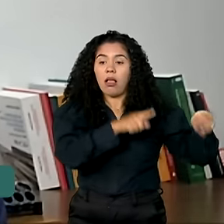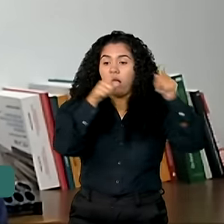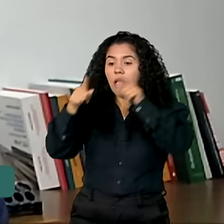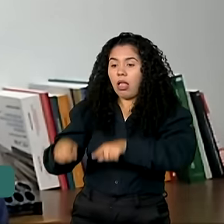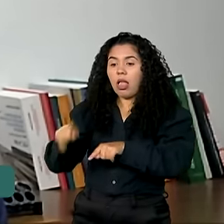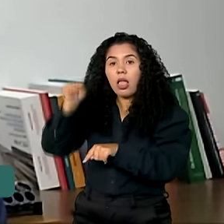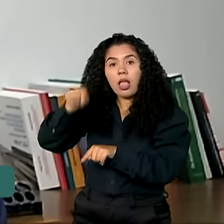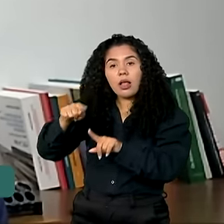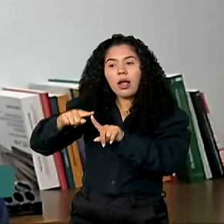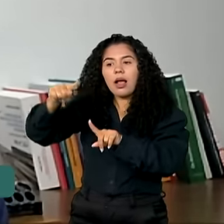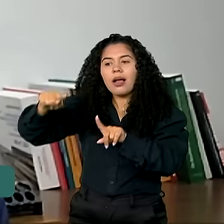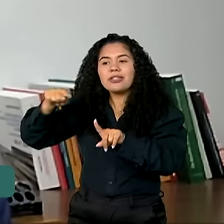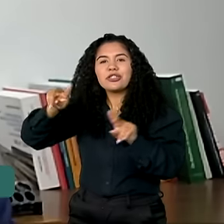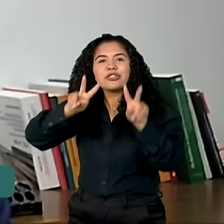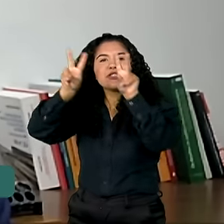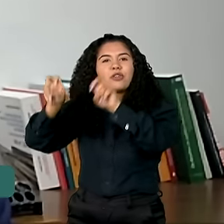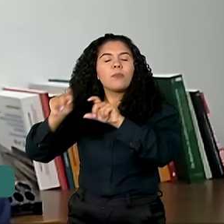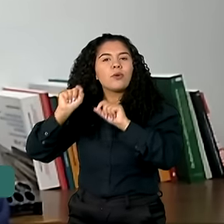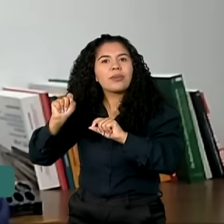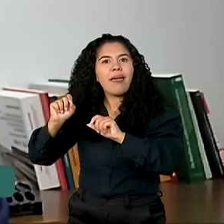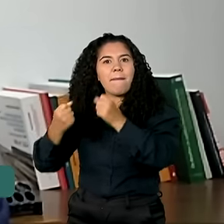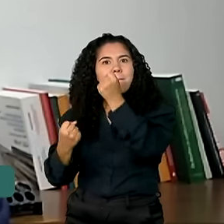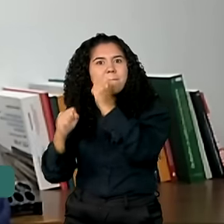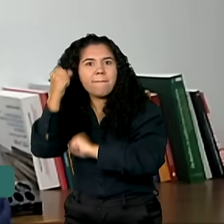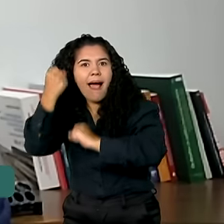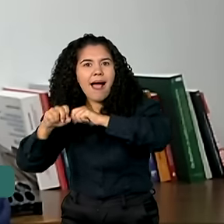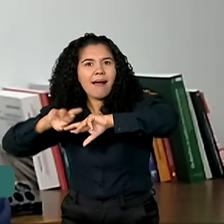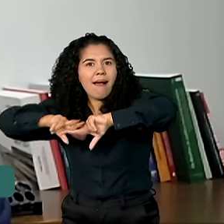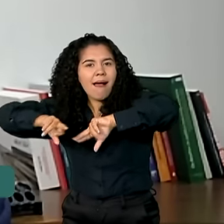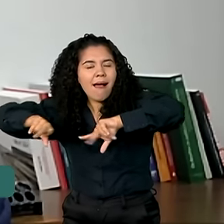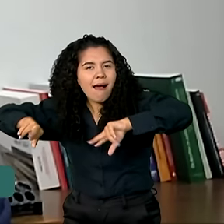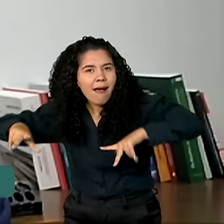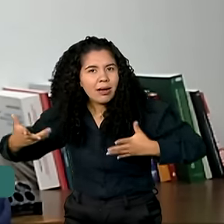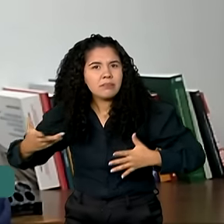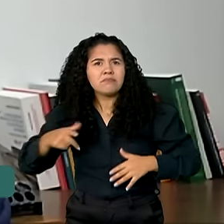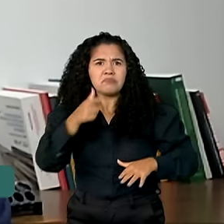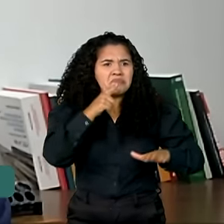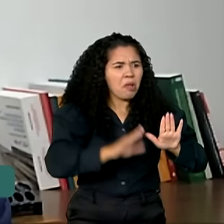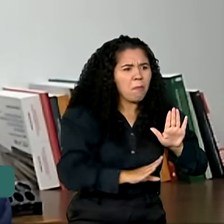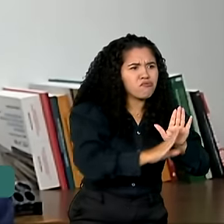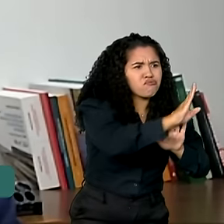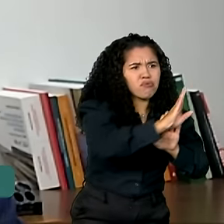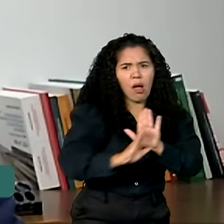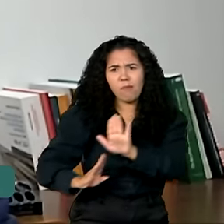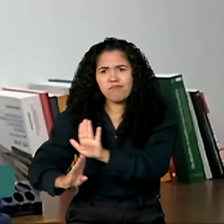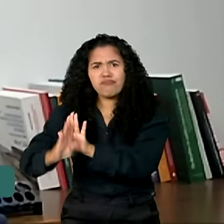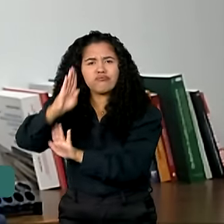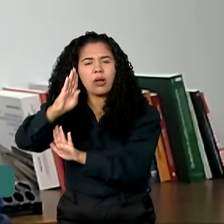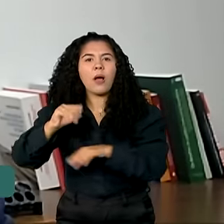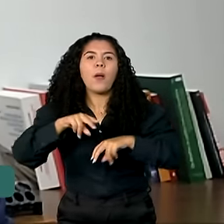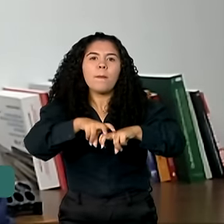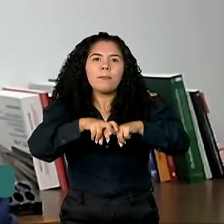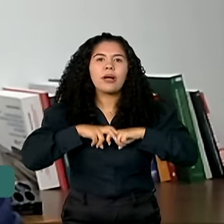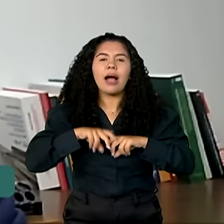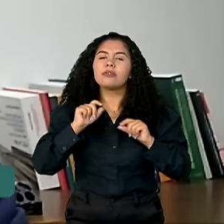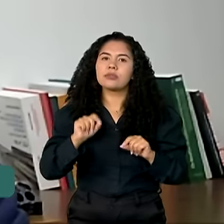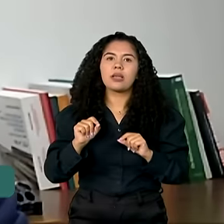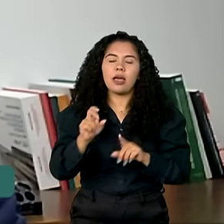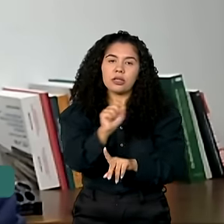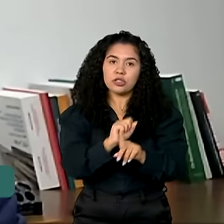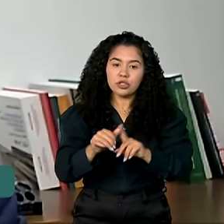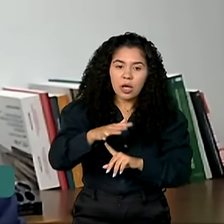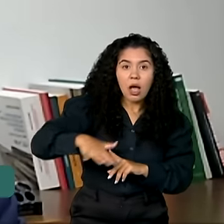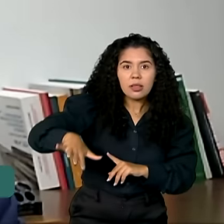que é uma proxy do investimento. Então, é um ciclo virtuoso de crescimento econômico determinado pela volta da sociedade se